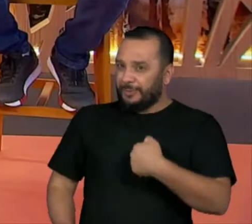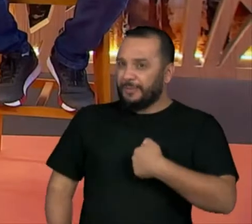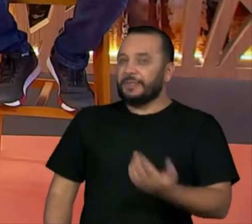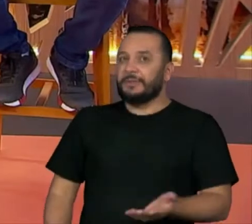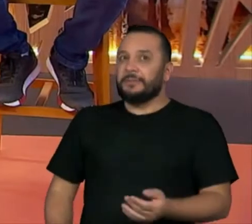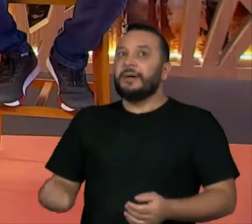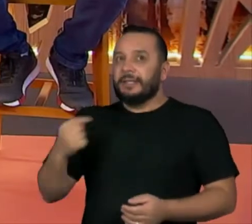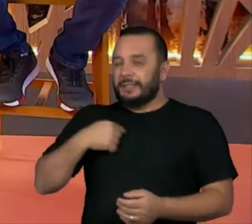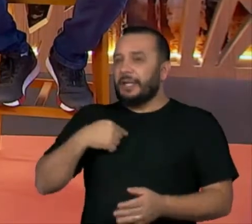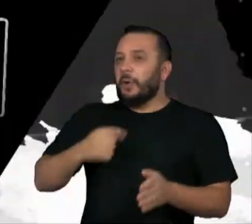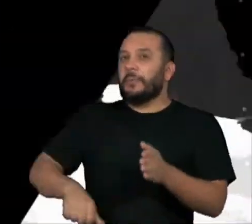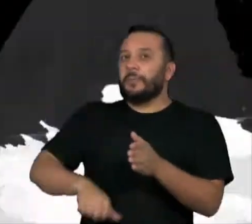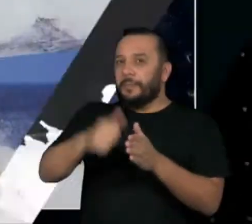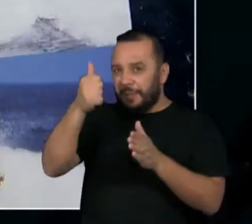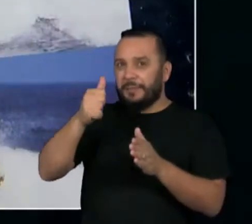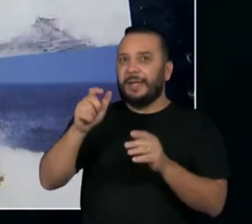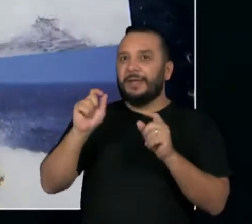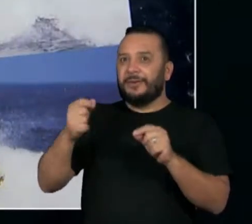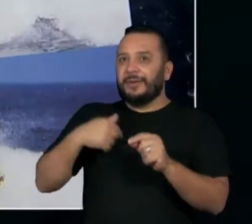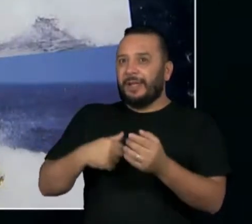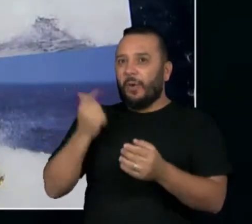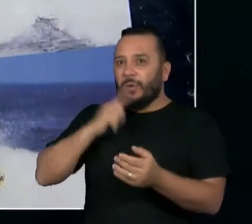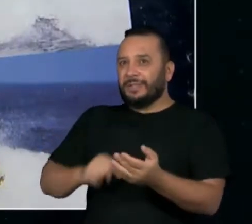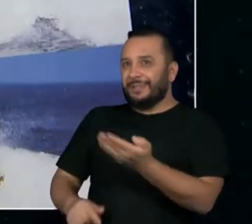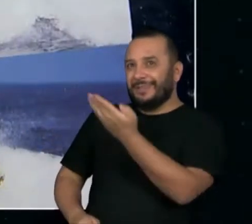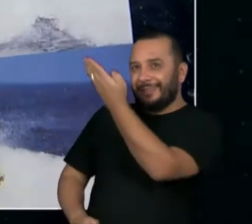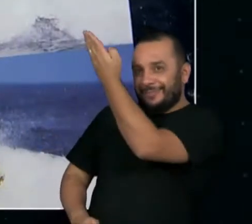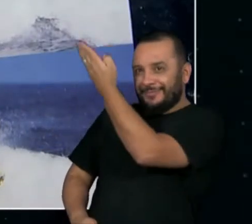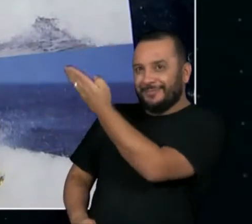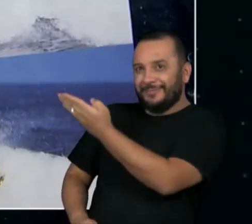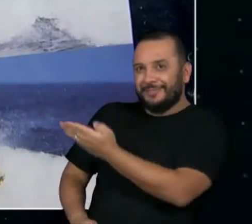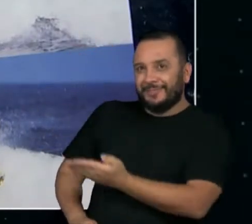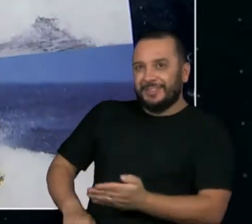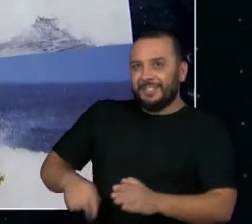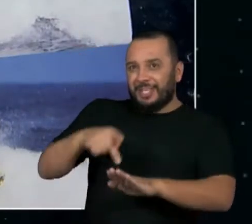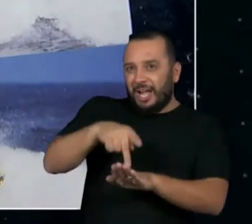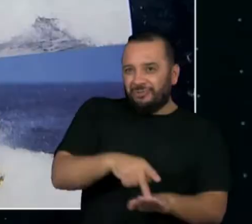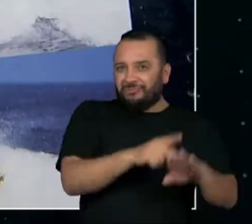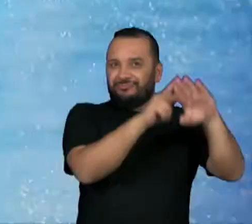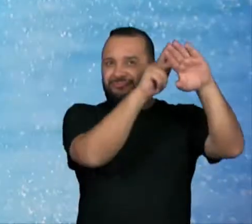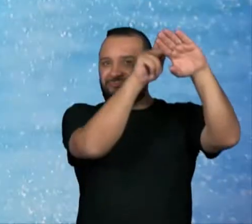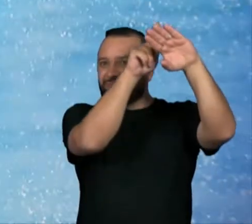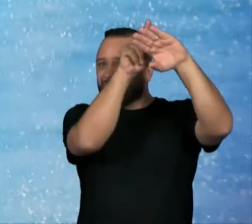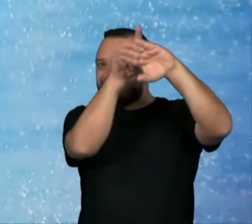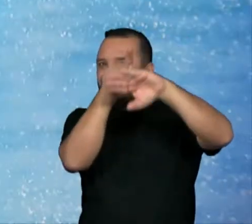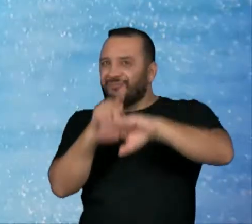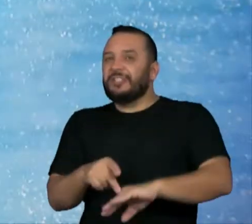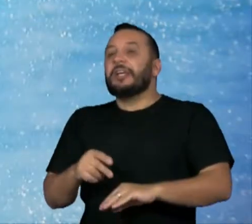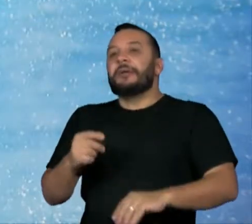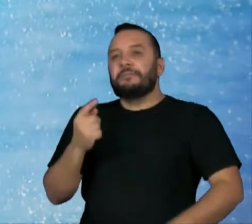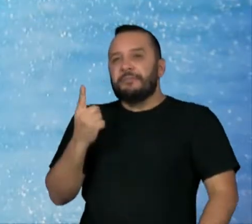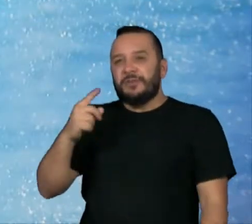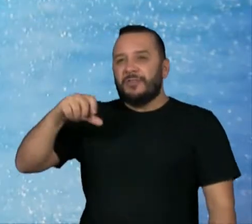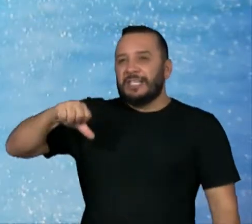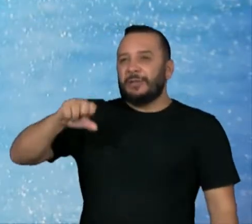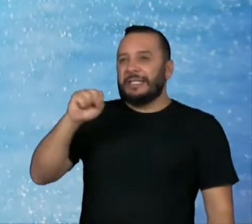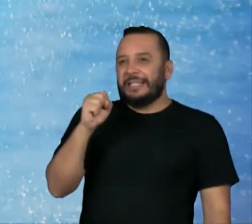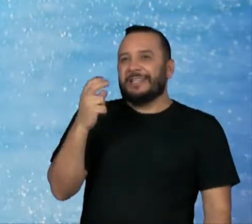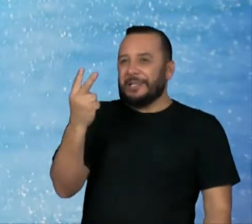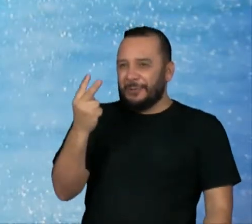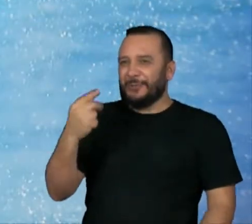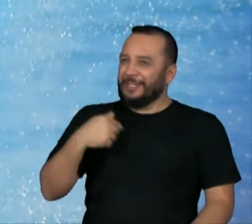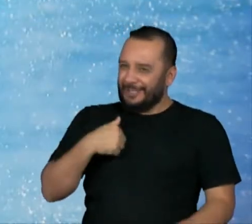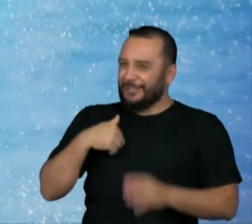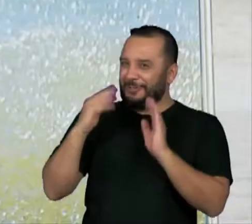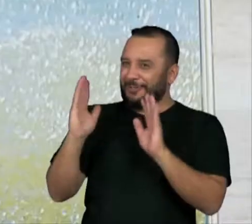sou um dos primeiros a dar aéreo no país. Eu tenho 60 anos. Então, em 82, eu já fazia esse tipo de 82. manobra.